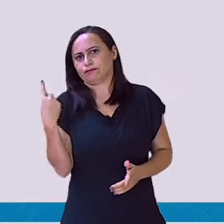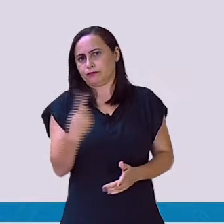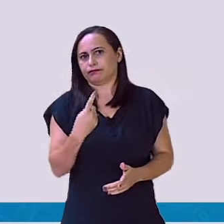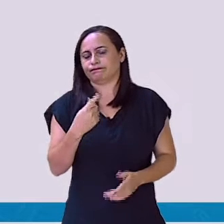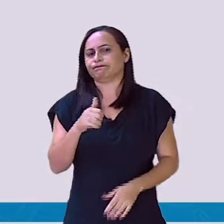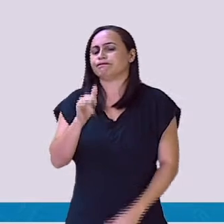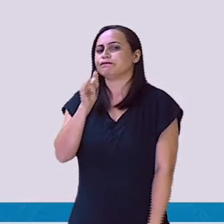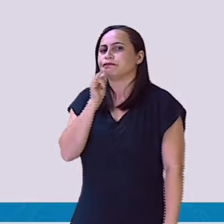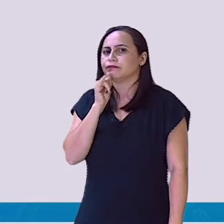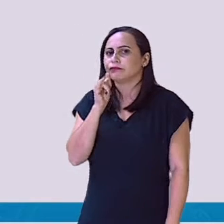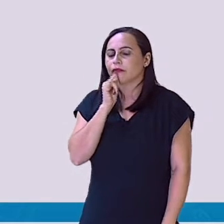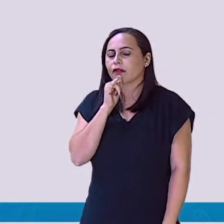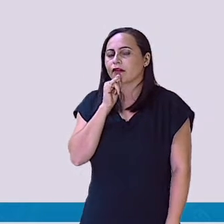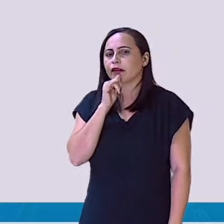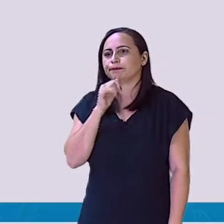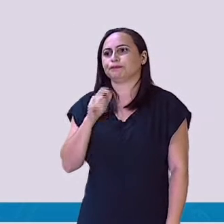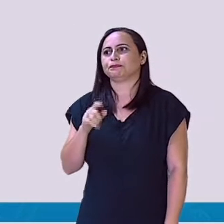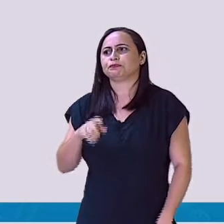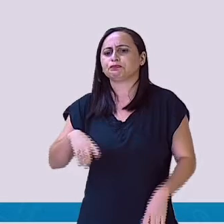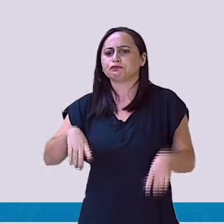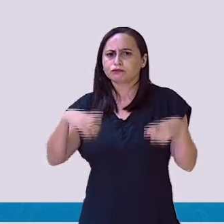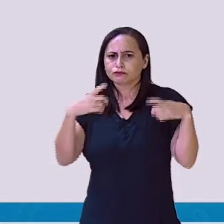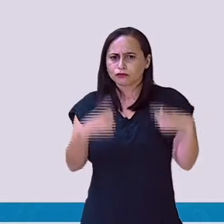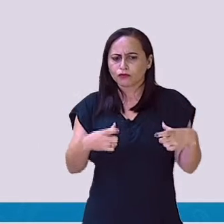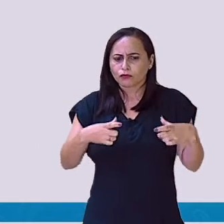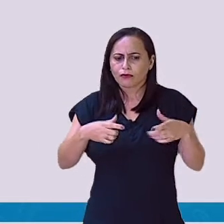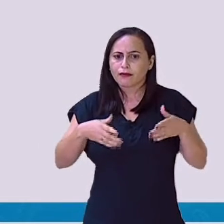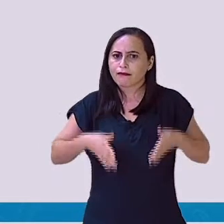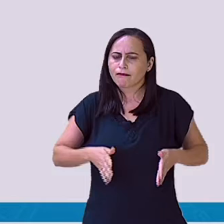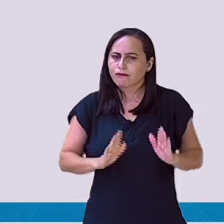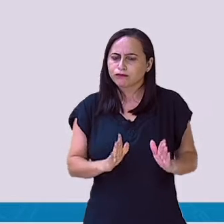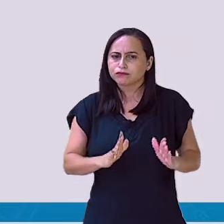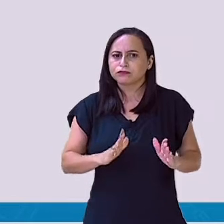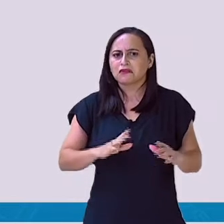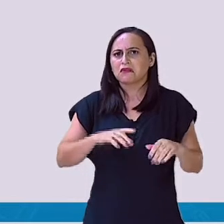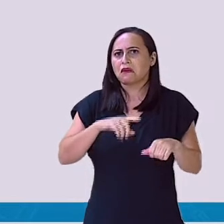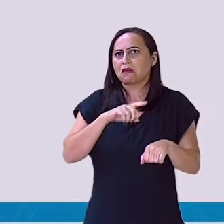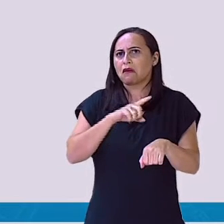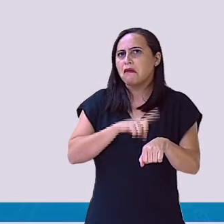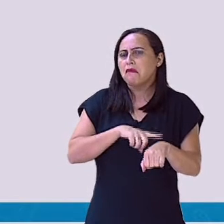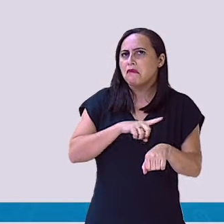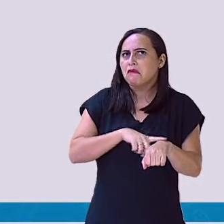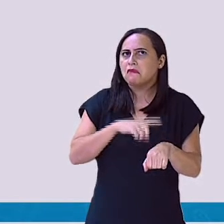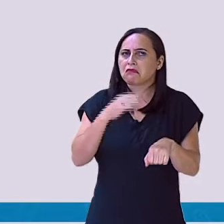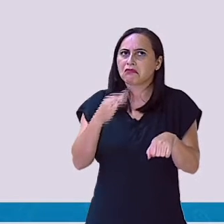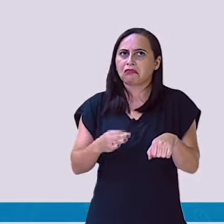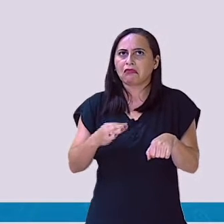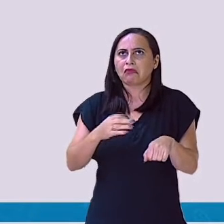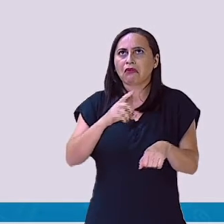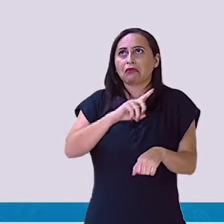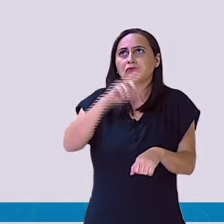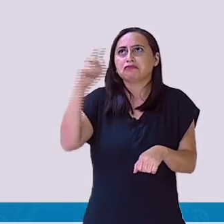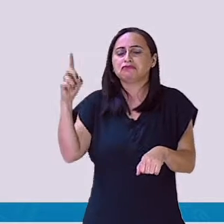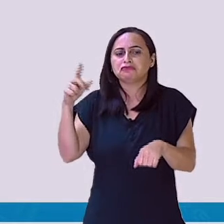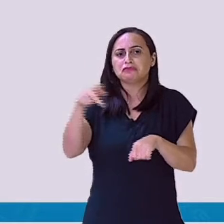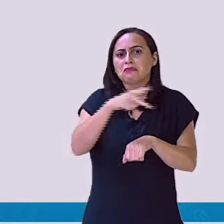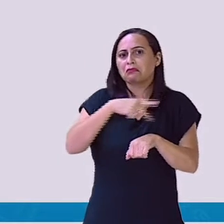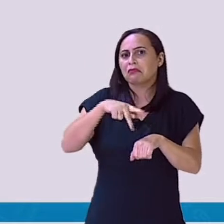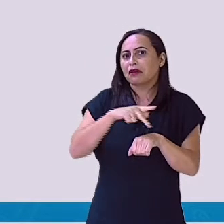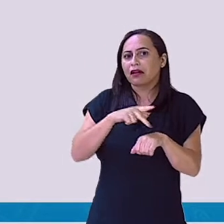exemplo, termos nascido num determinado dia, num determinado país, mas livres